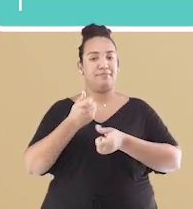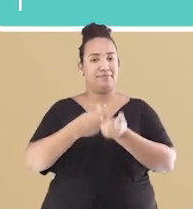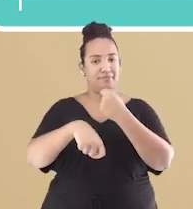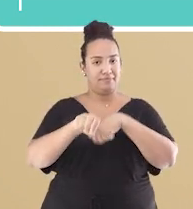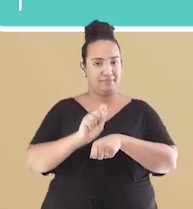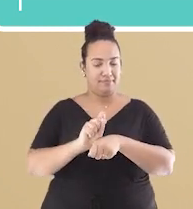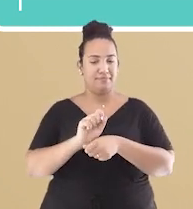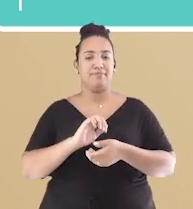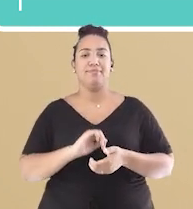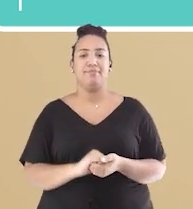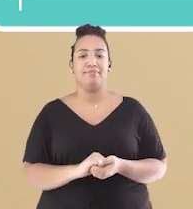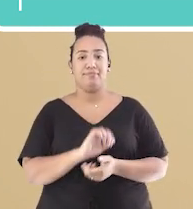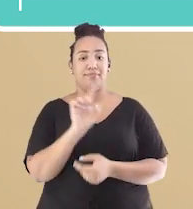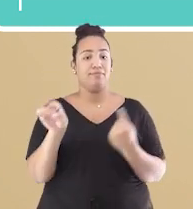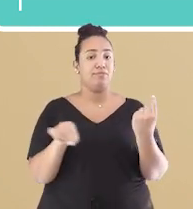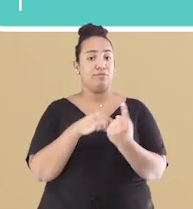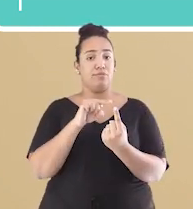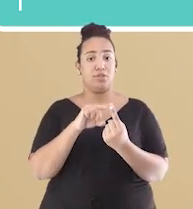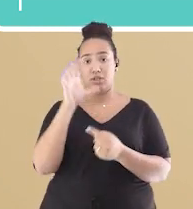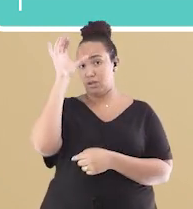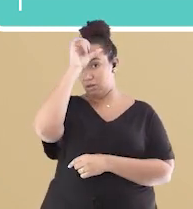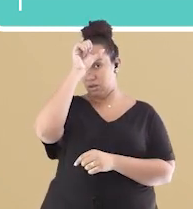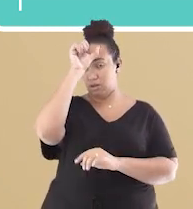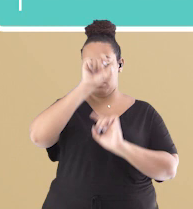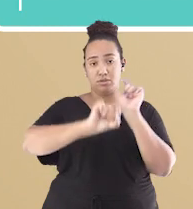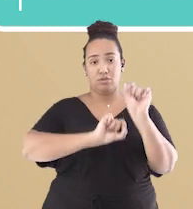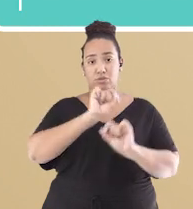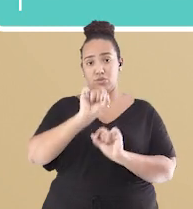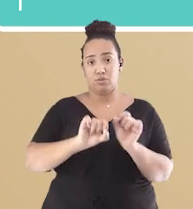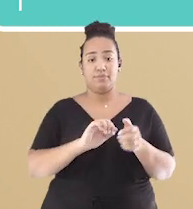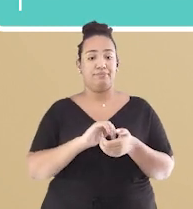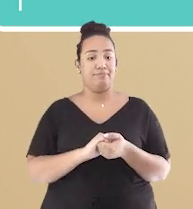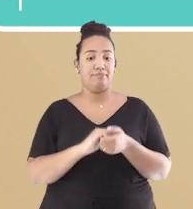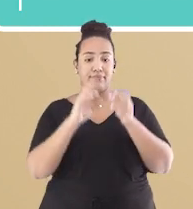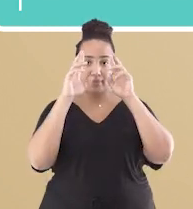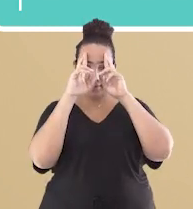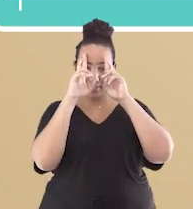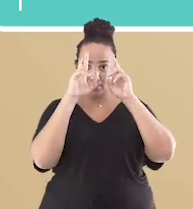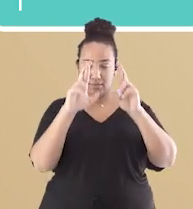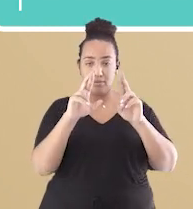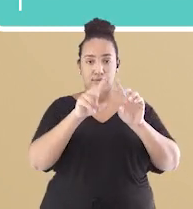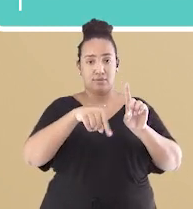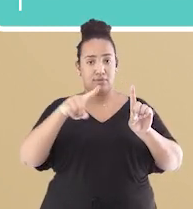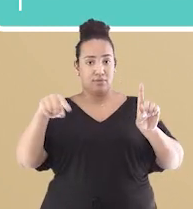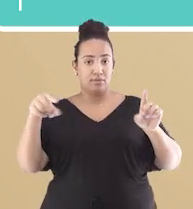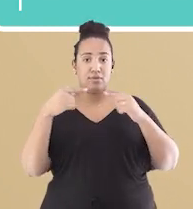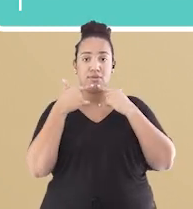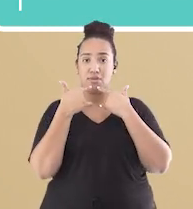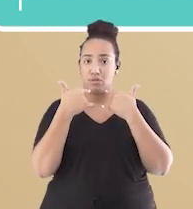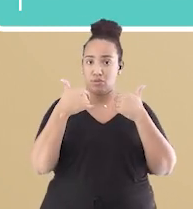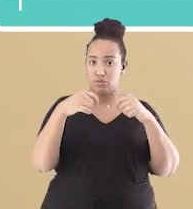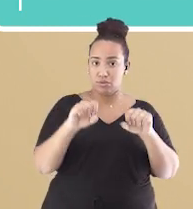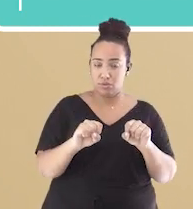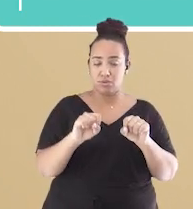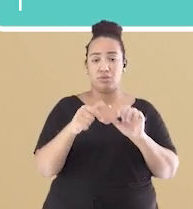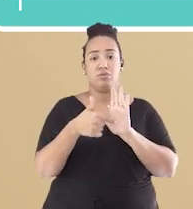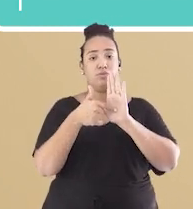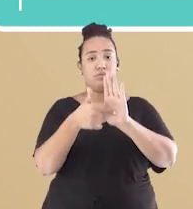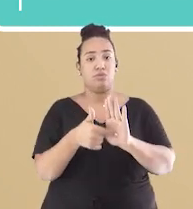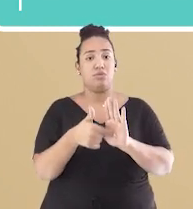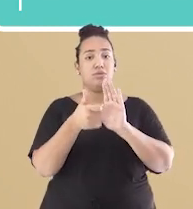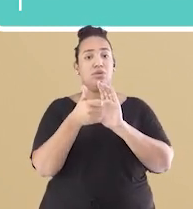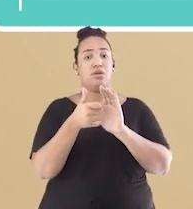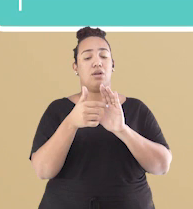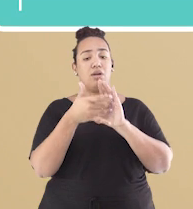educação financeira. O objetivo de aprendizagem é respeitar a variedade linguística que caracteriza a comunidade